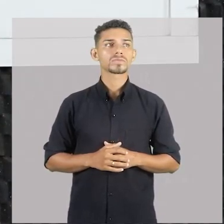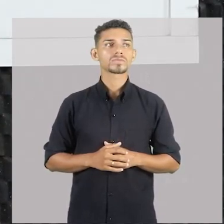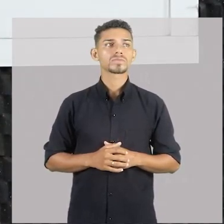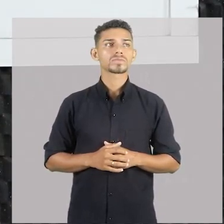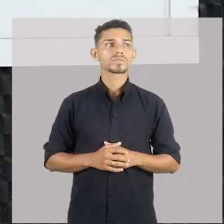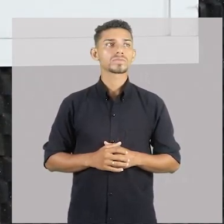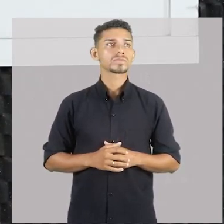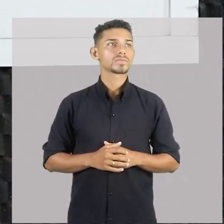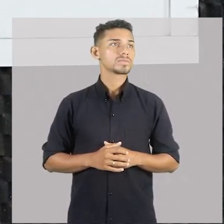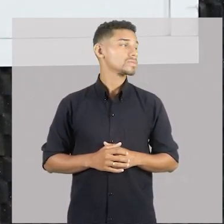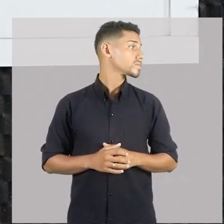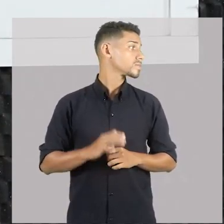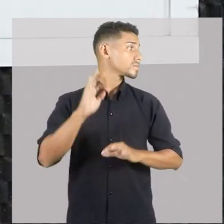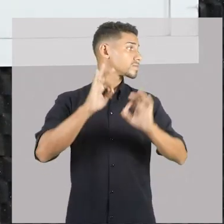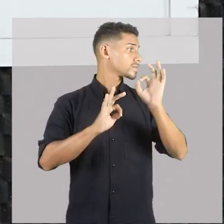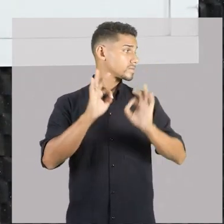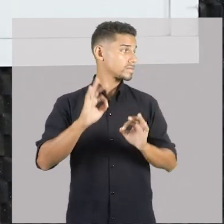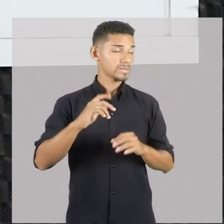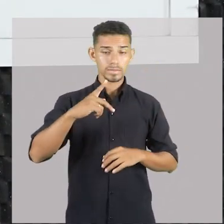14,4, cadê a minha produção?